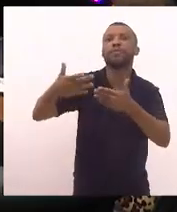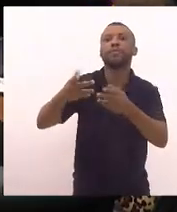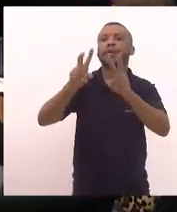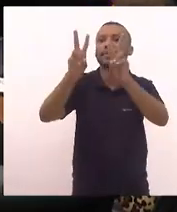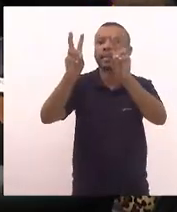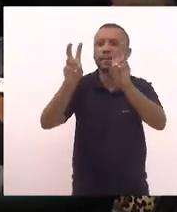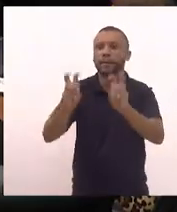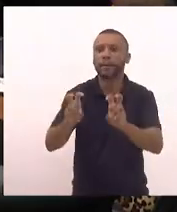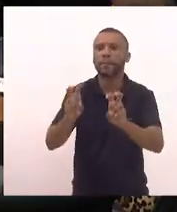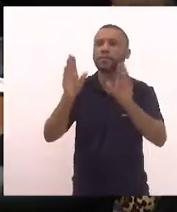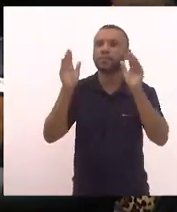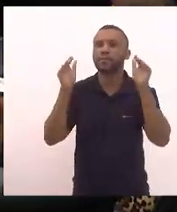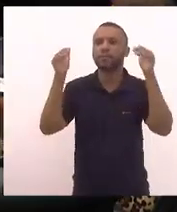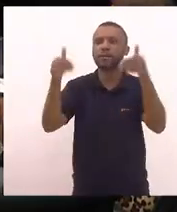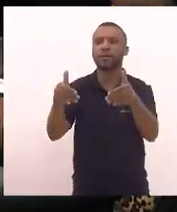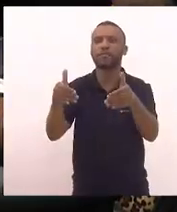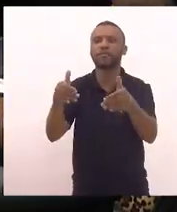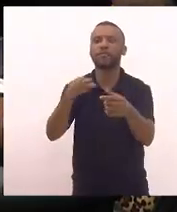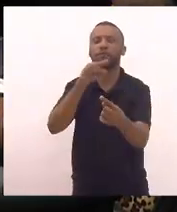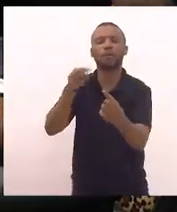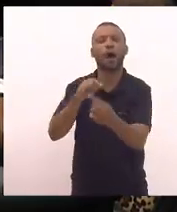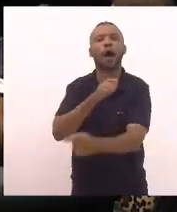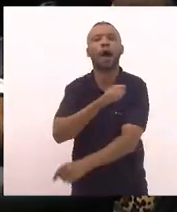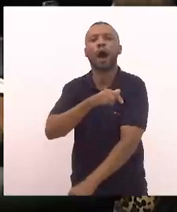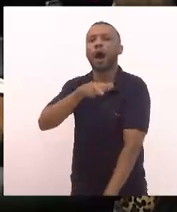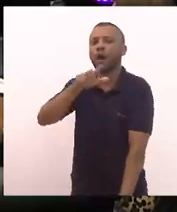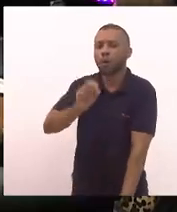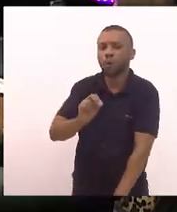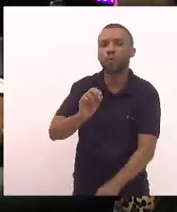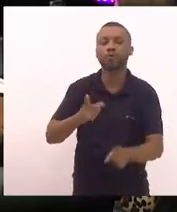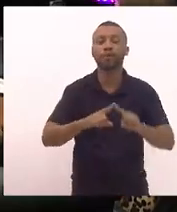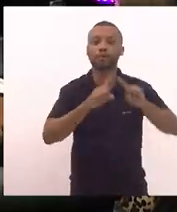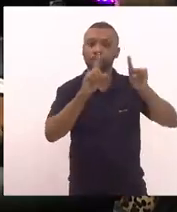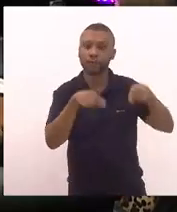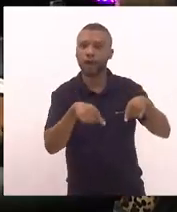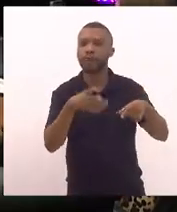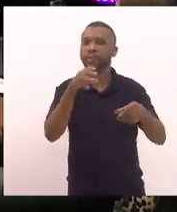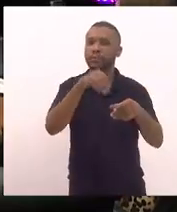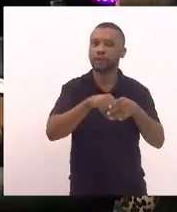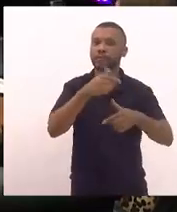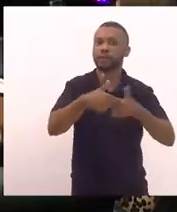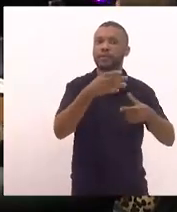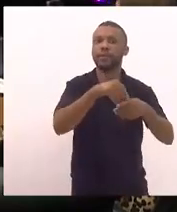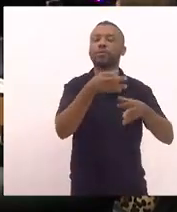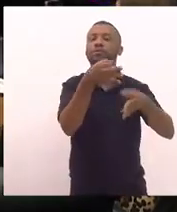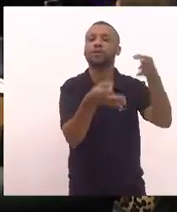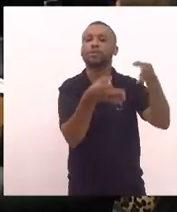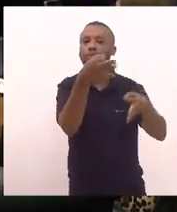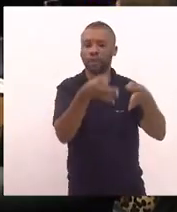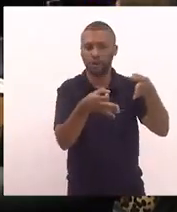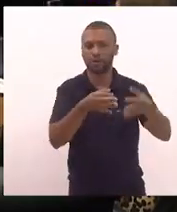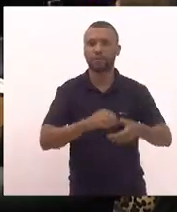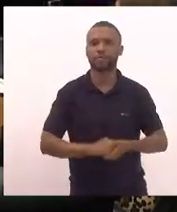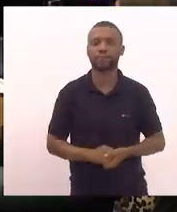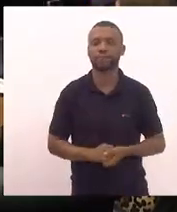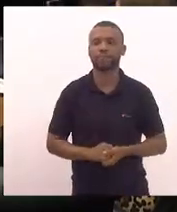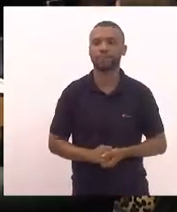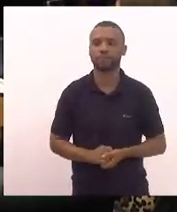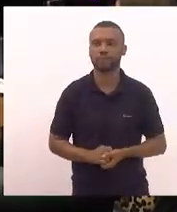temas específicos para alunos e funcionários do Tribunal de Justiça.